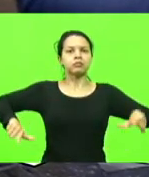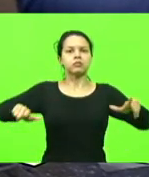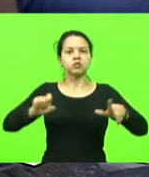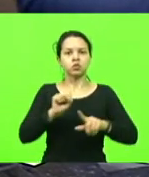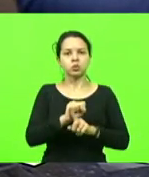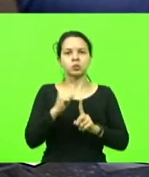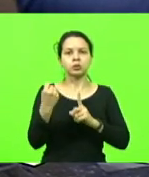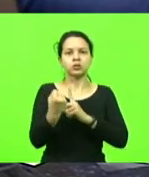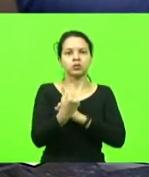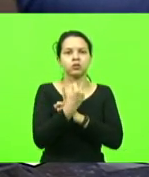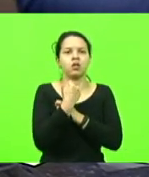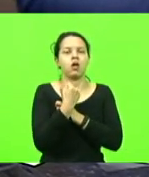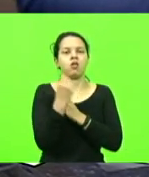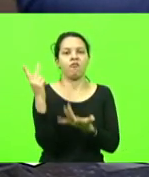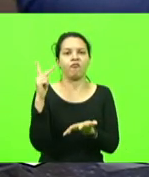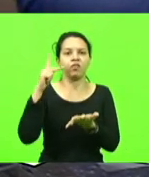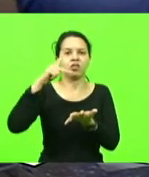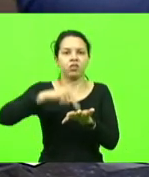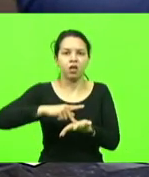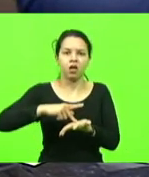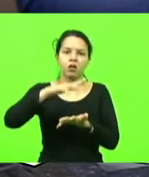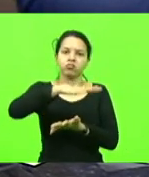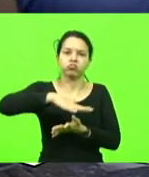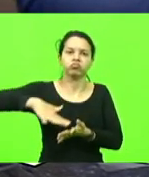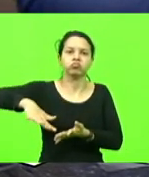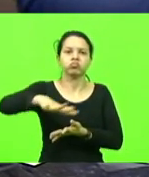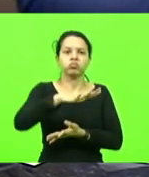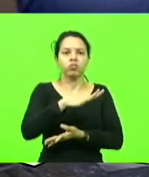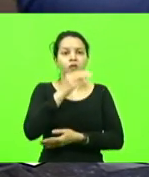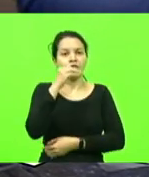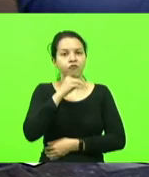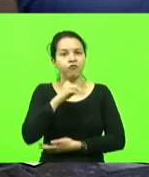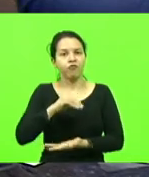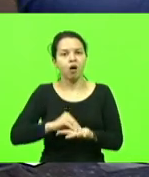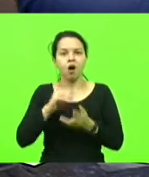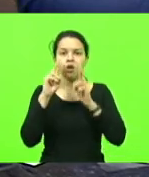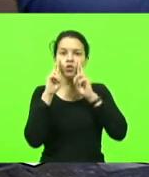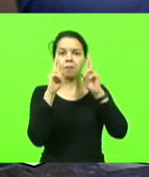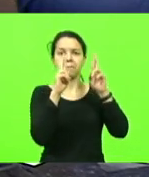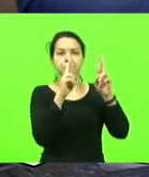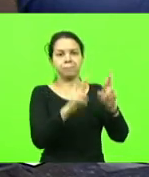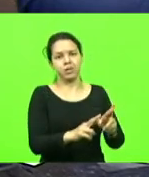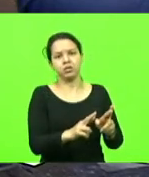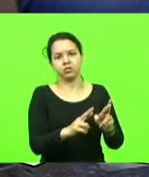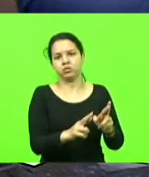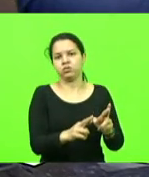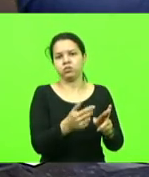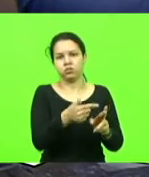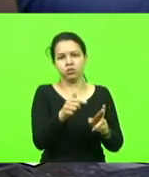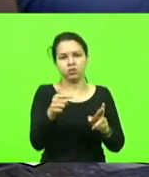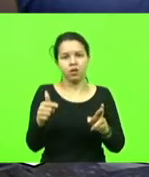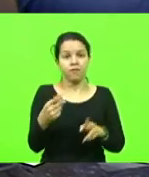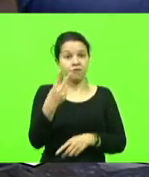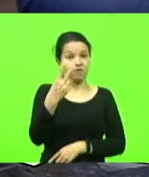realidade que nos rodeiam. Isso é um desrespeito, 20 meses sem